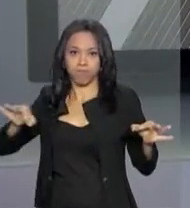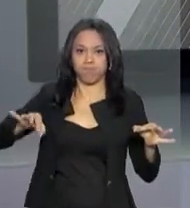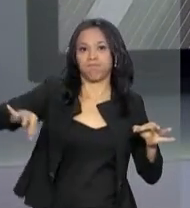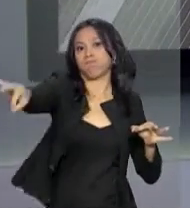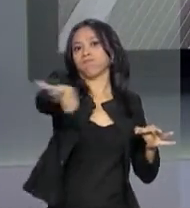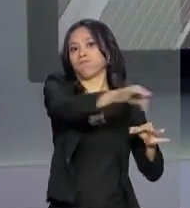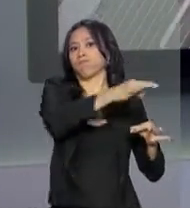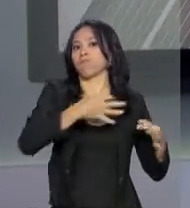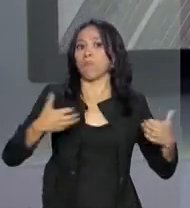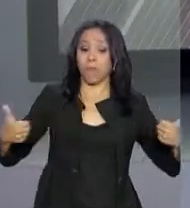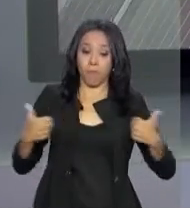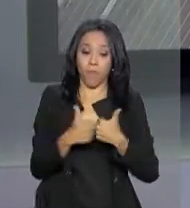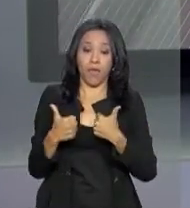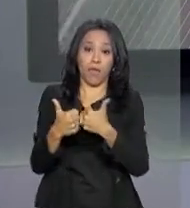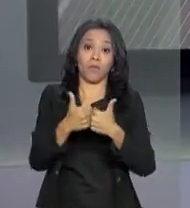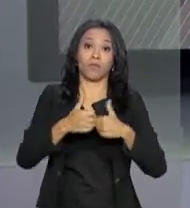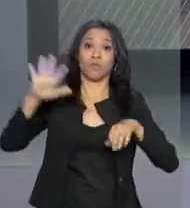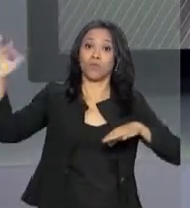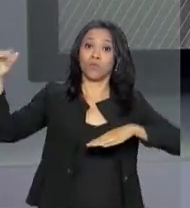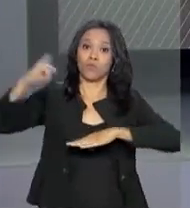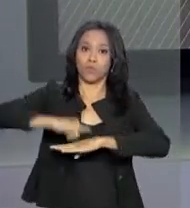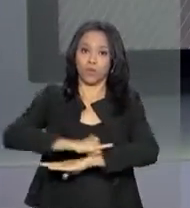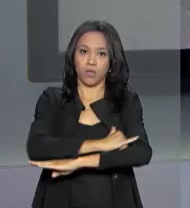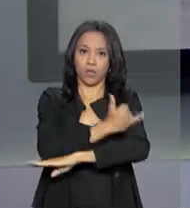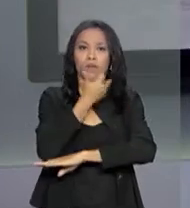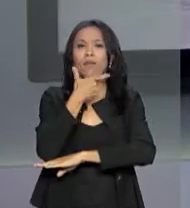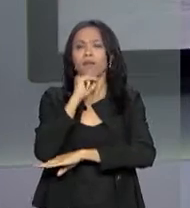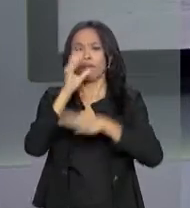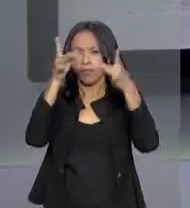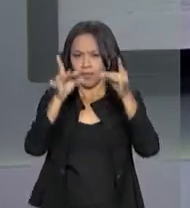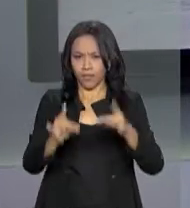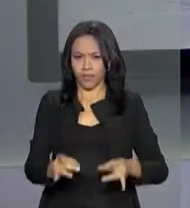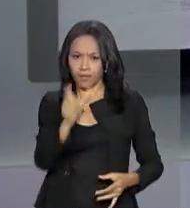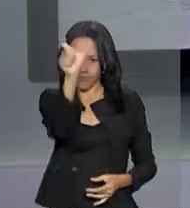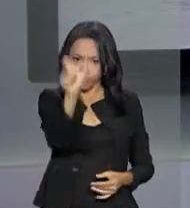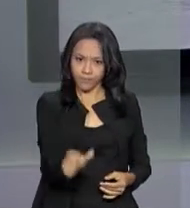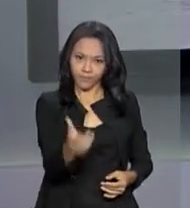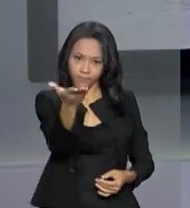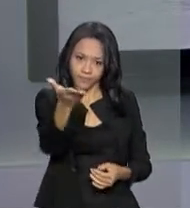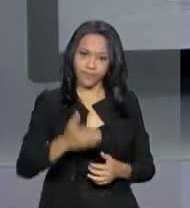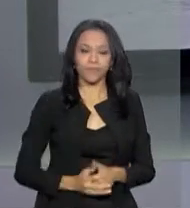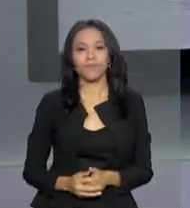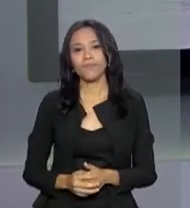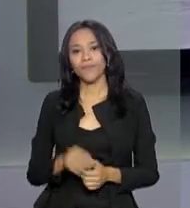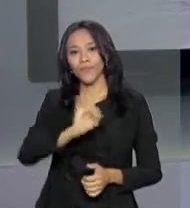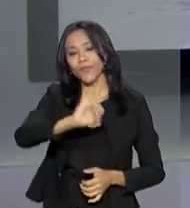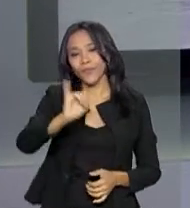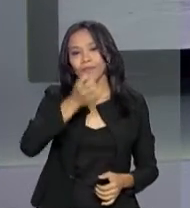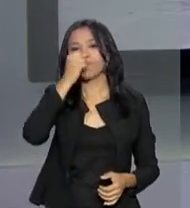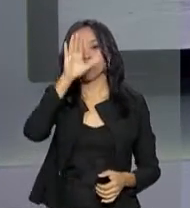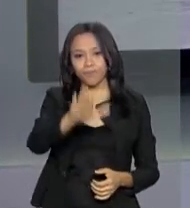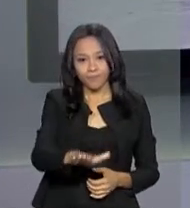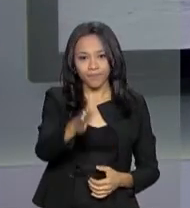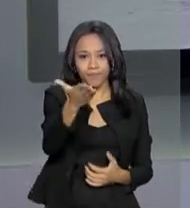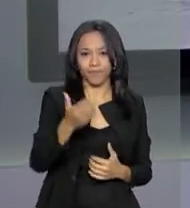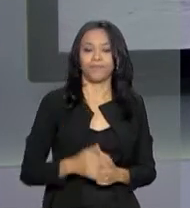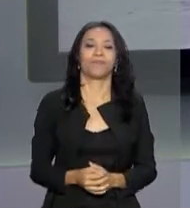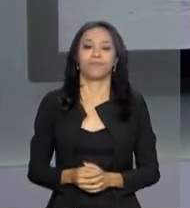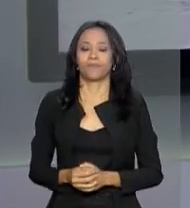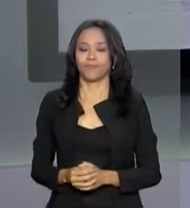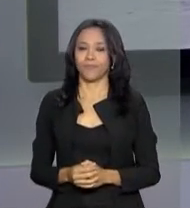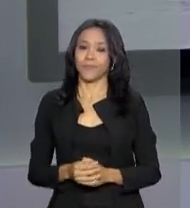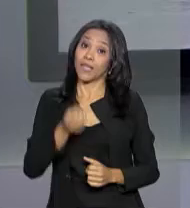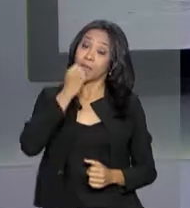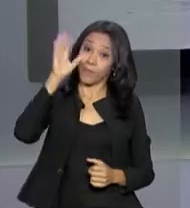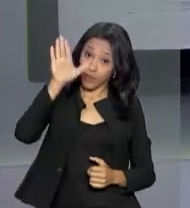toda a sua rede de aeroportos. Quem traz os detalhes para a gente é o repórter Ney Pereira. Olá, Ney, boa tarde para você.